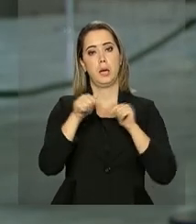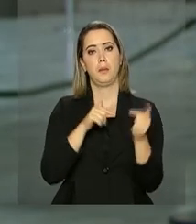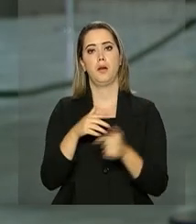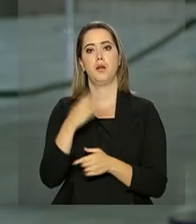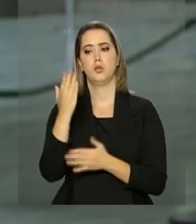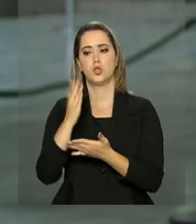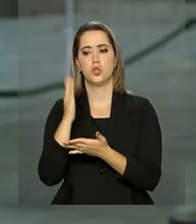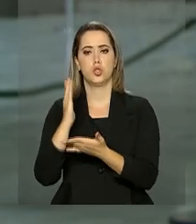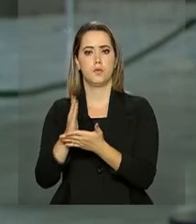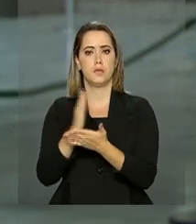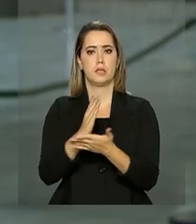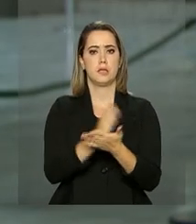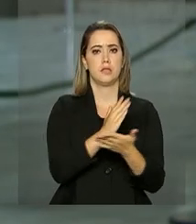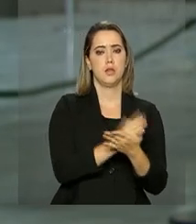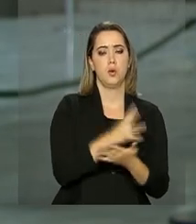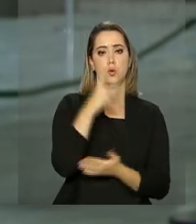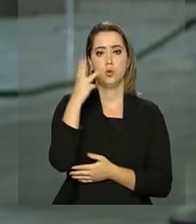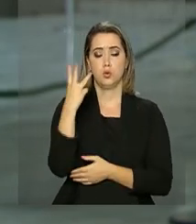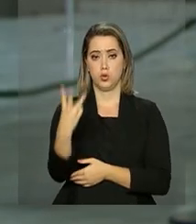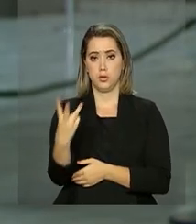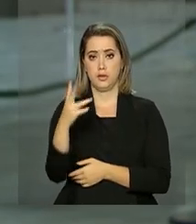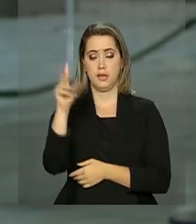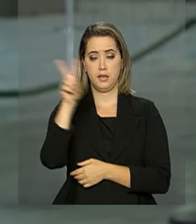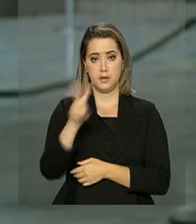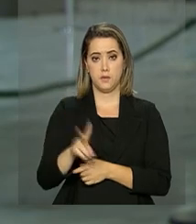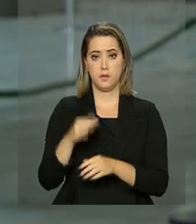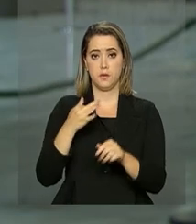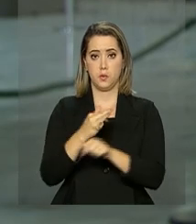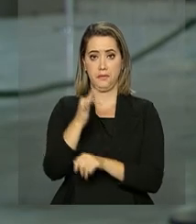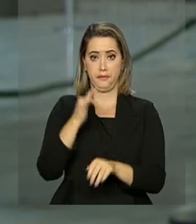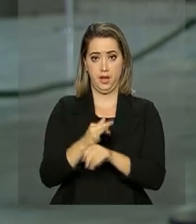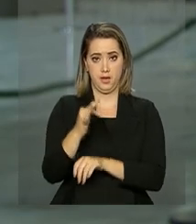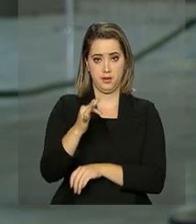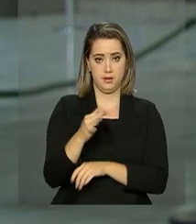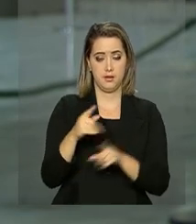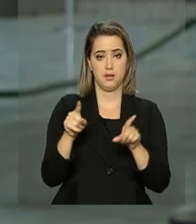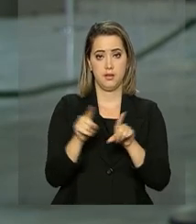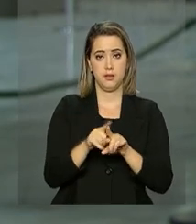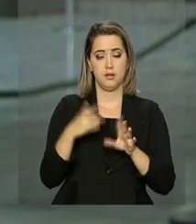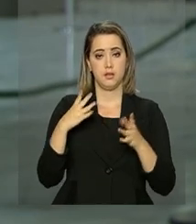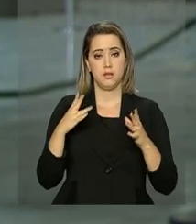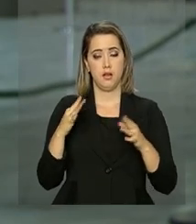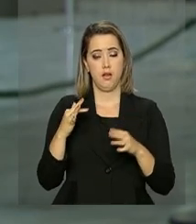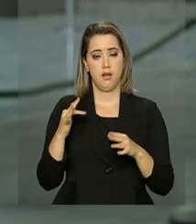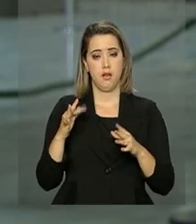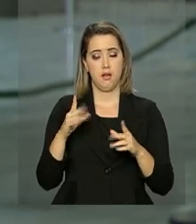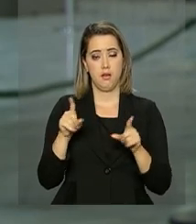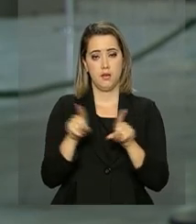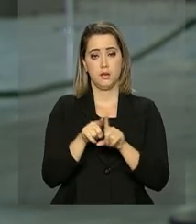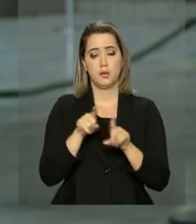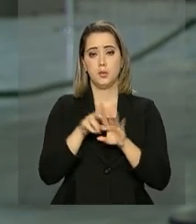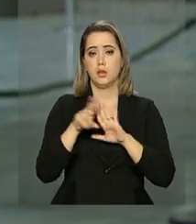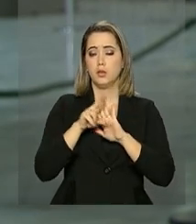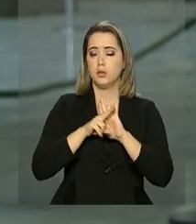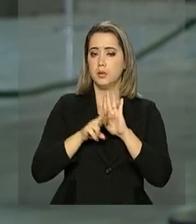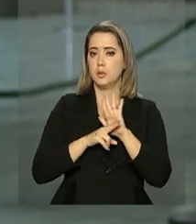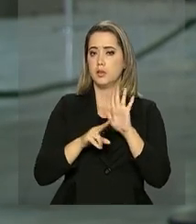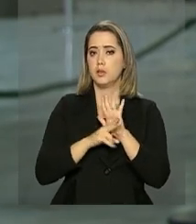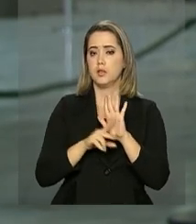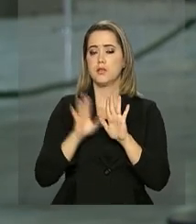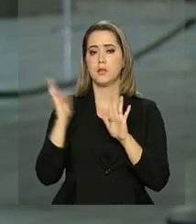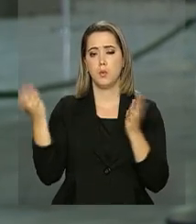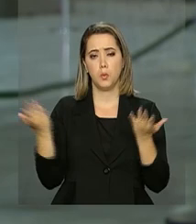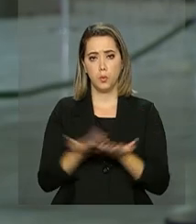dias de férias em 3 períodos, hoje são 2 períodos possíveis, e a regulamentação de algumas formas de trabalho que já